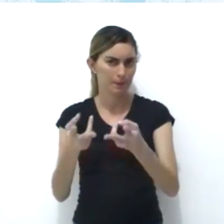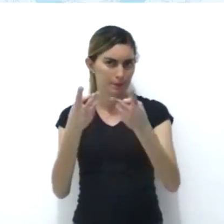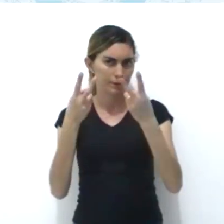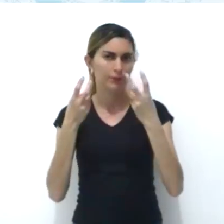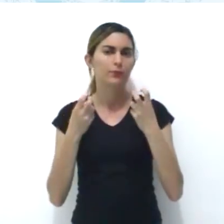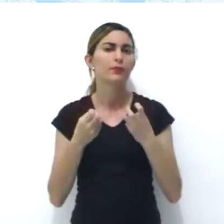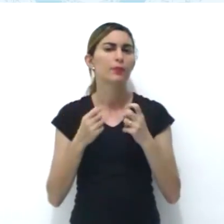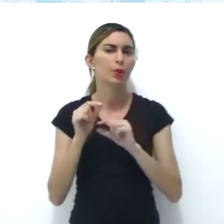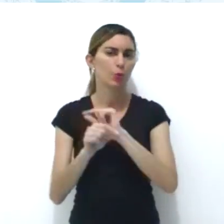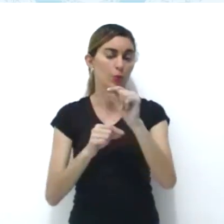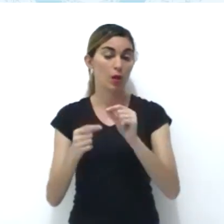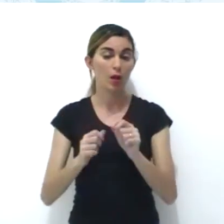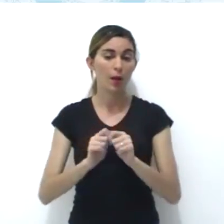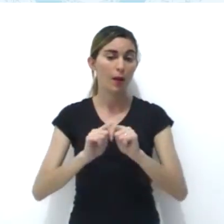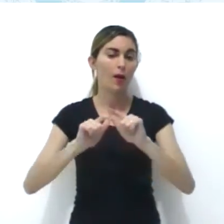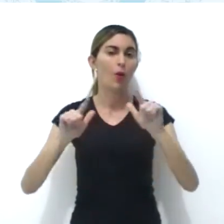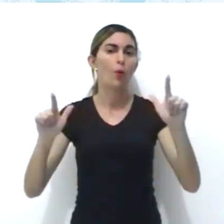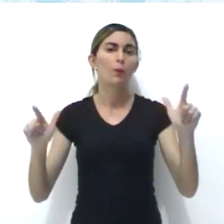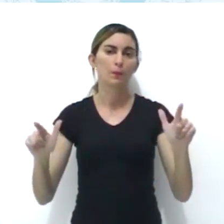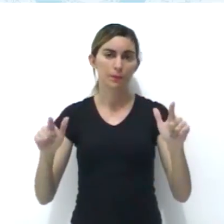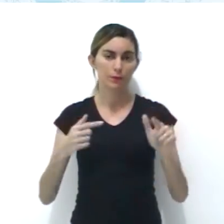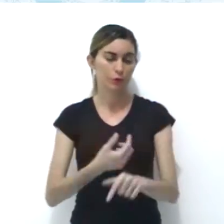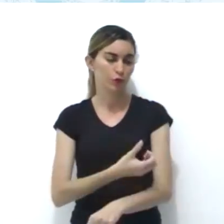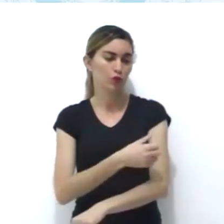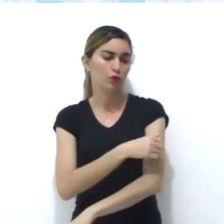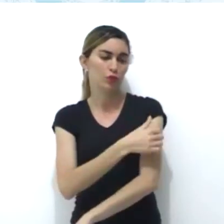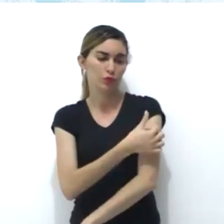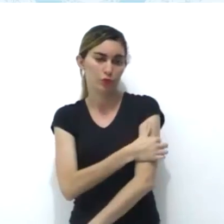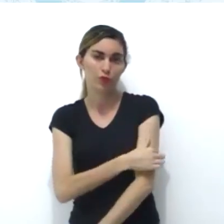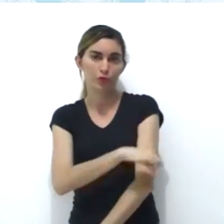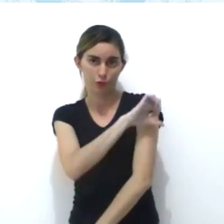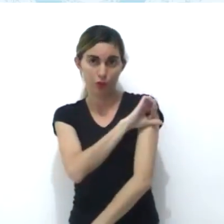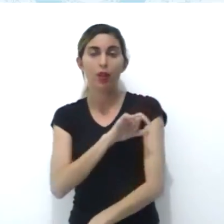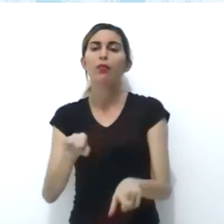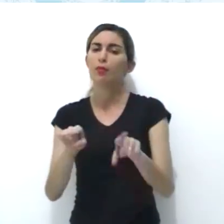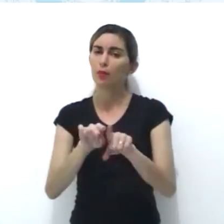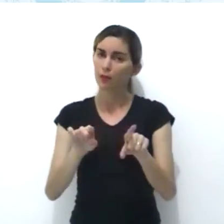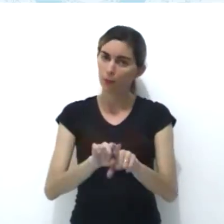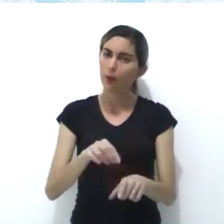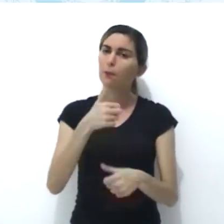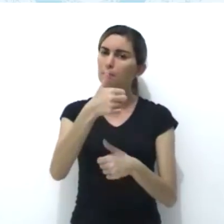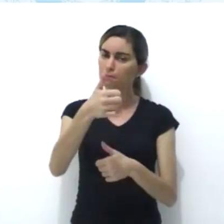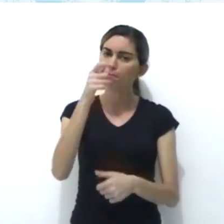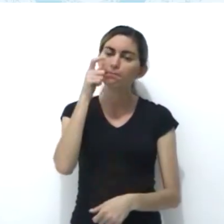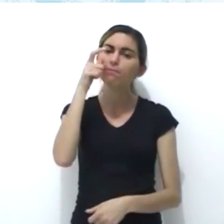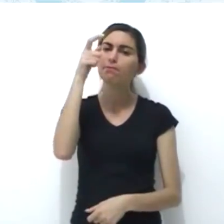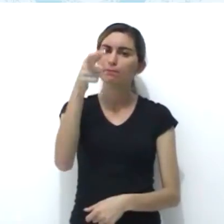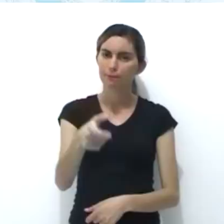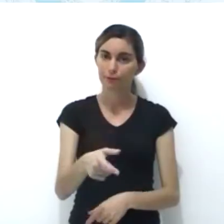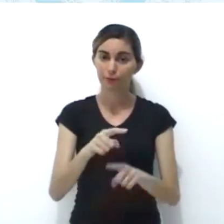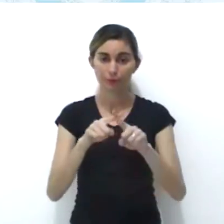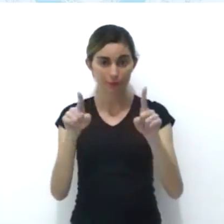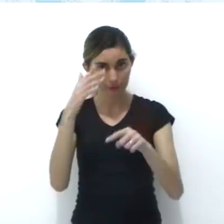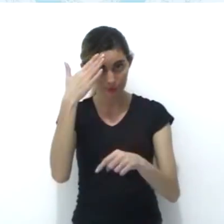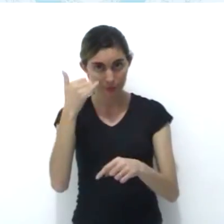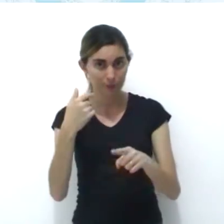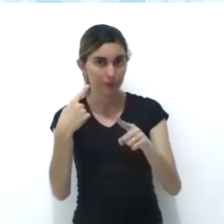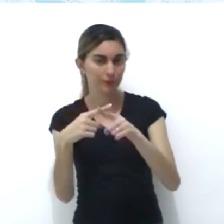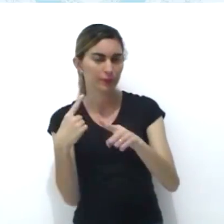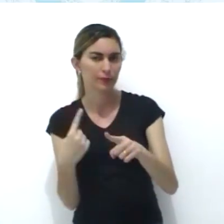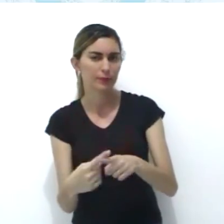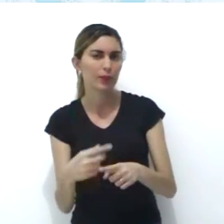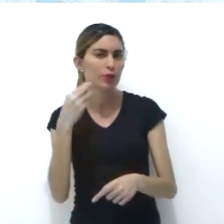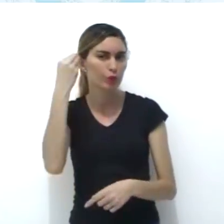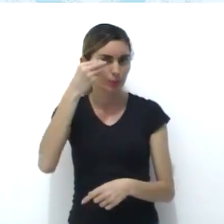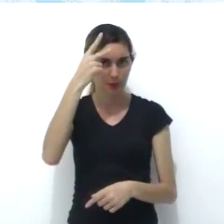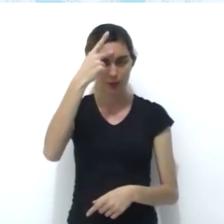já perceberam que ampliar isso para o fundamental tem sido bem interessante. Mas sabe por